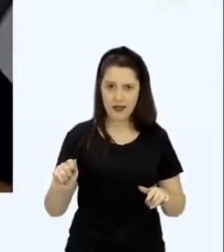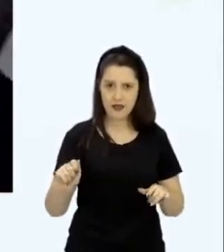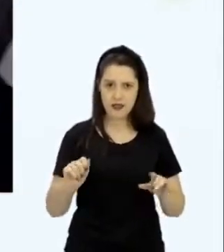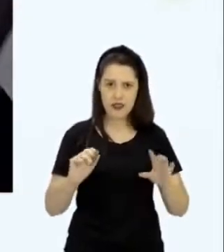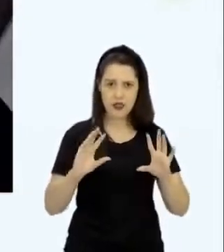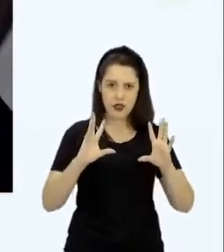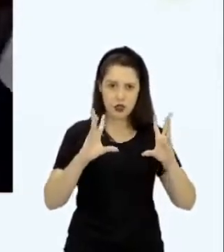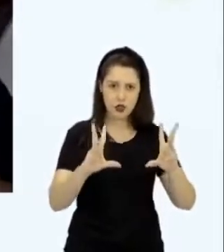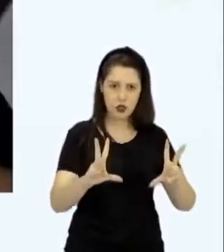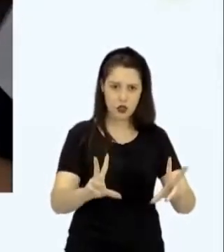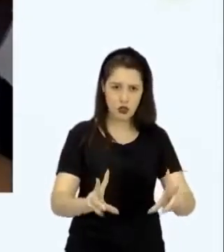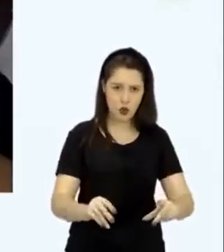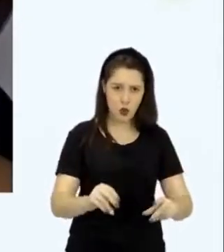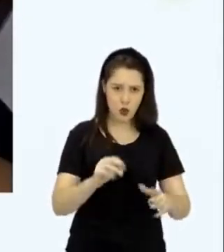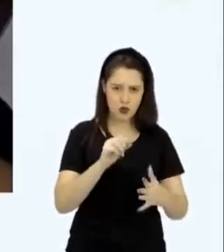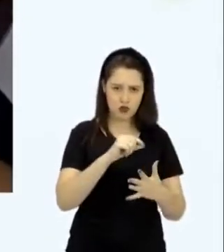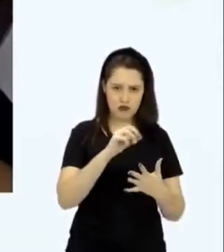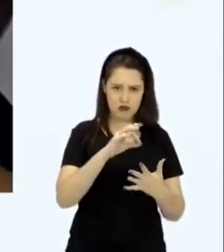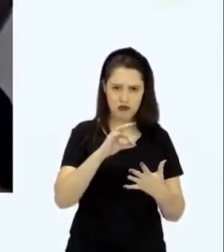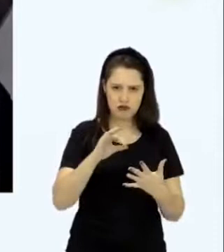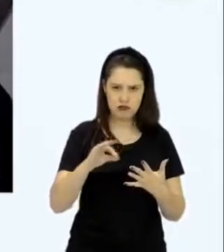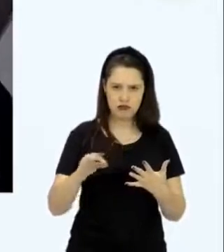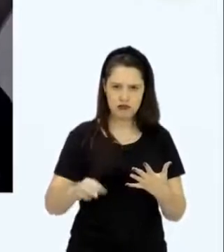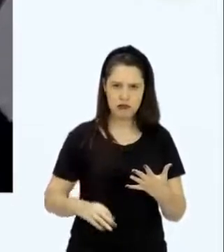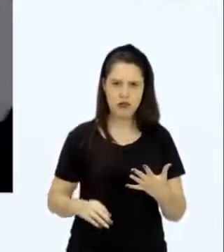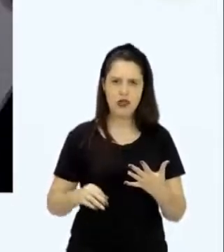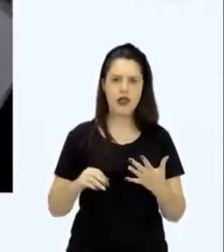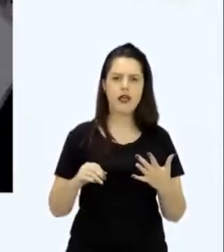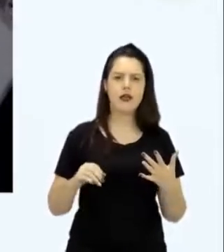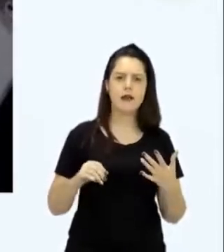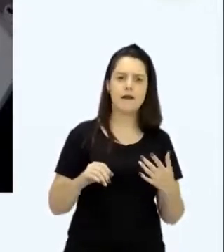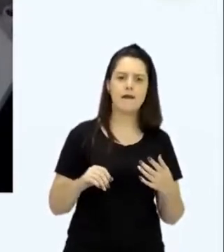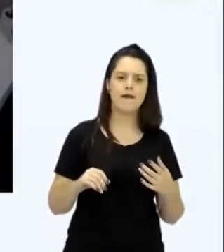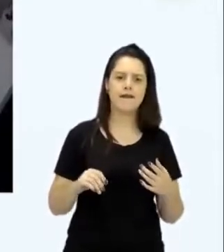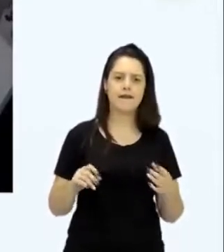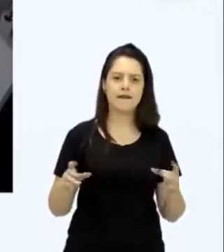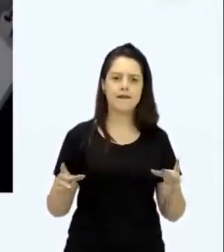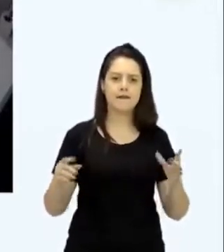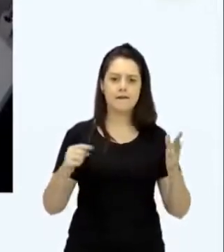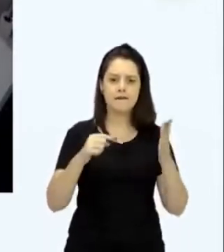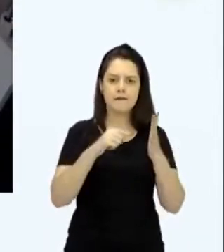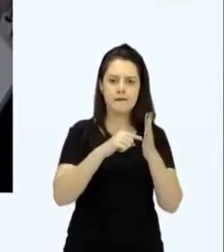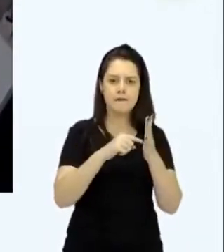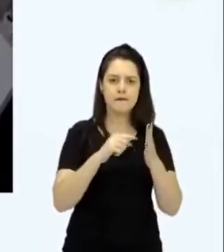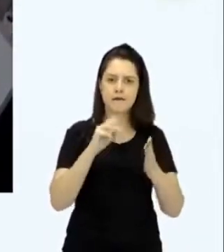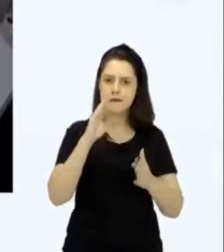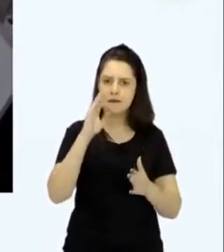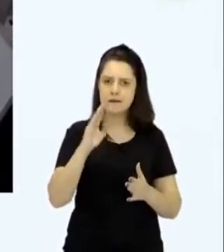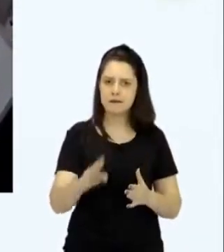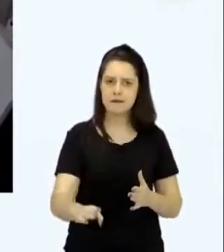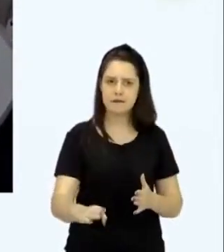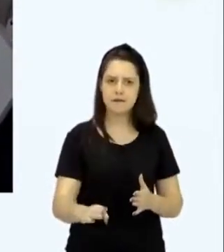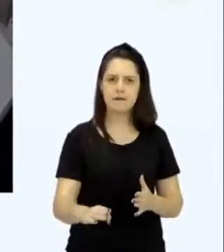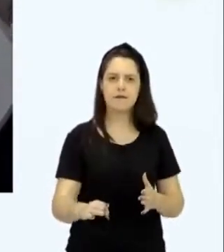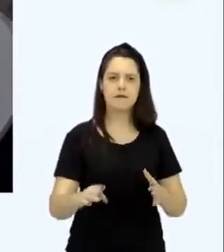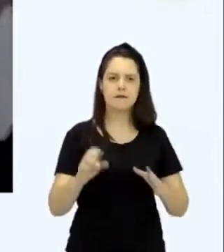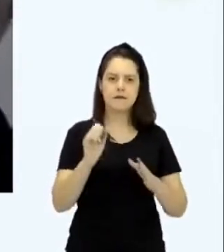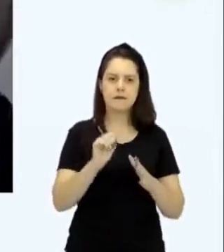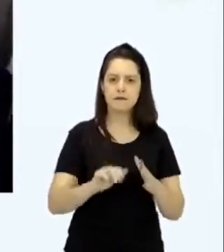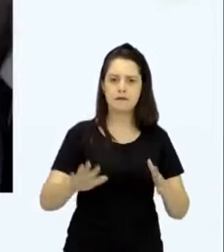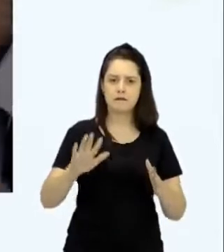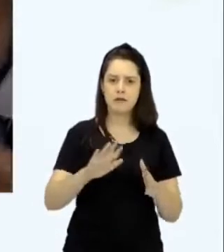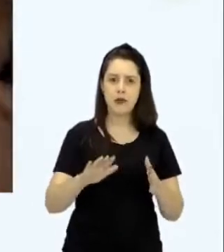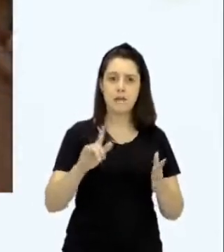os jumpers aqui, o potenciômetro. E nós colocamos esse servomotor nessa plataforma aqui de